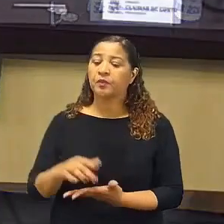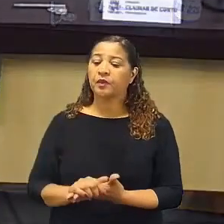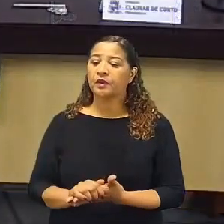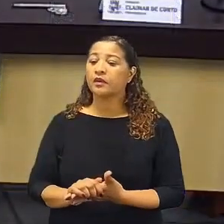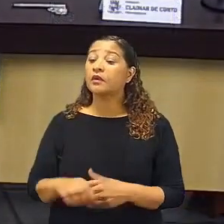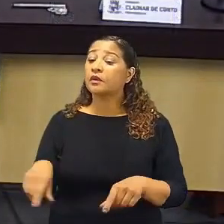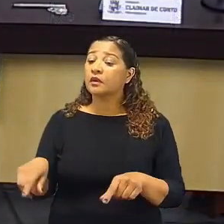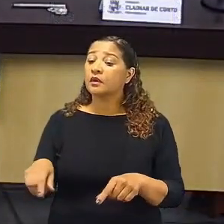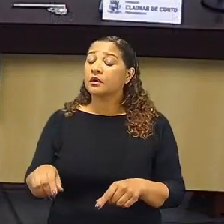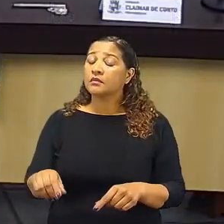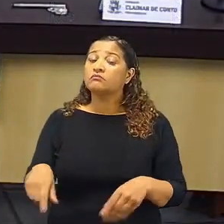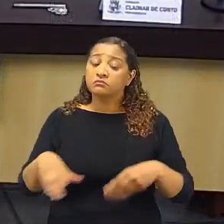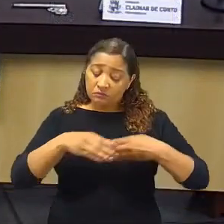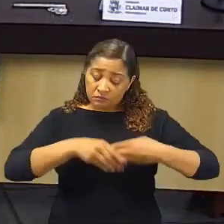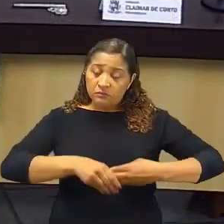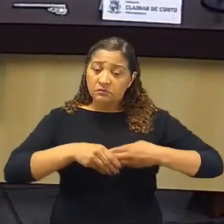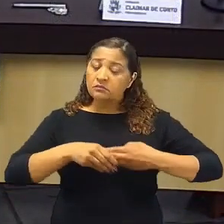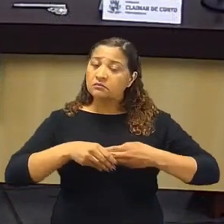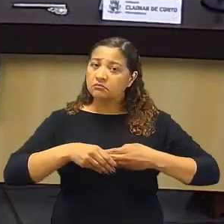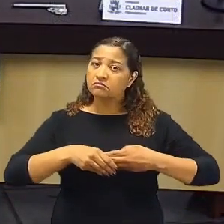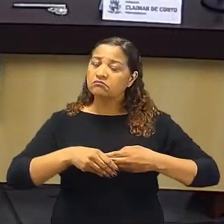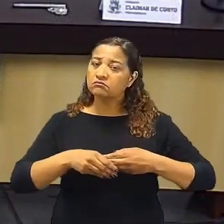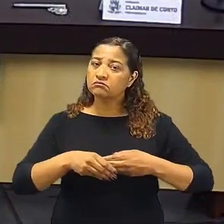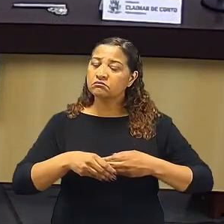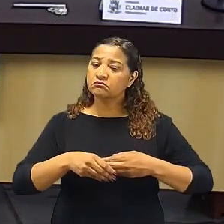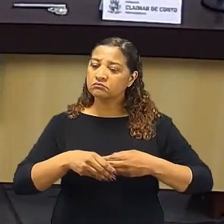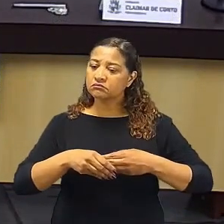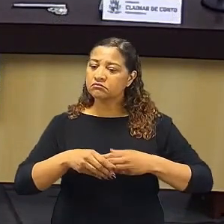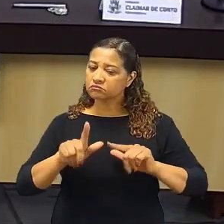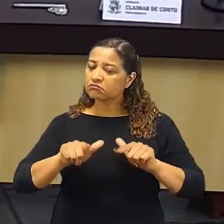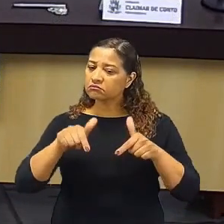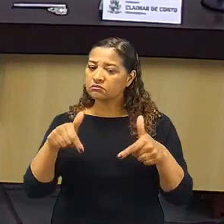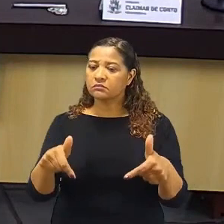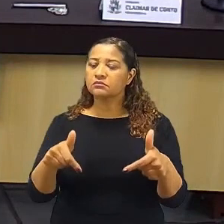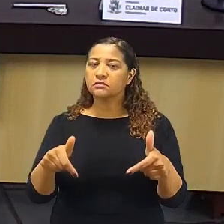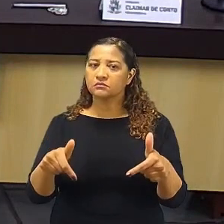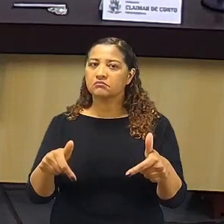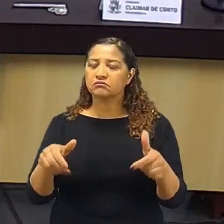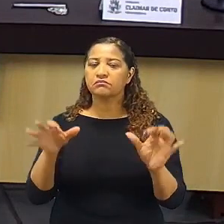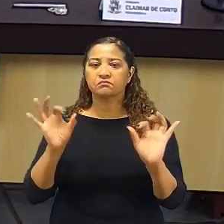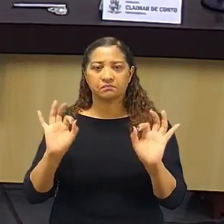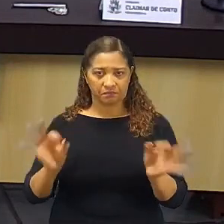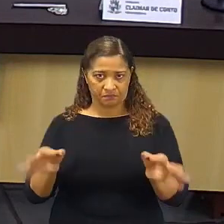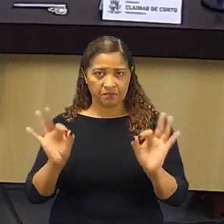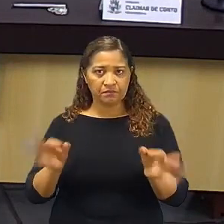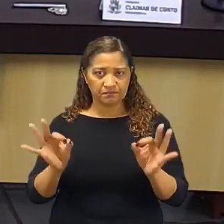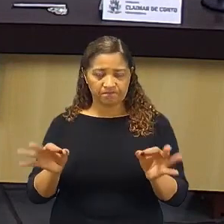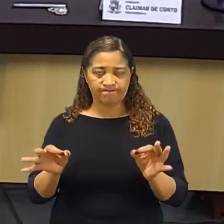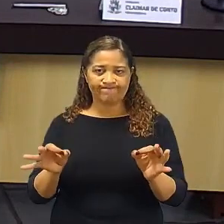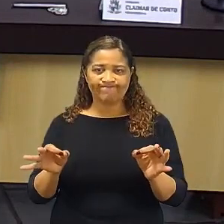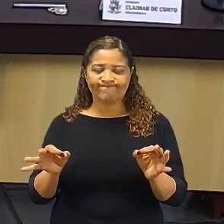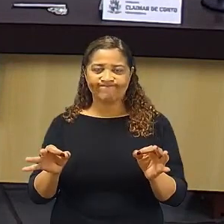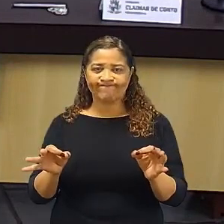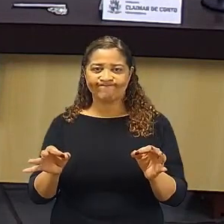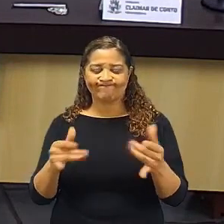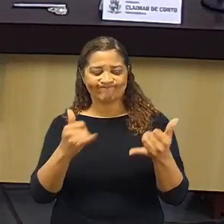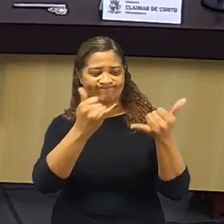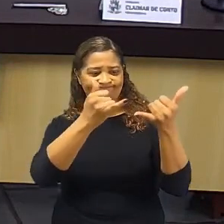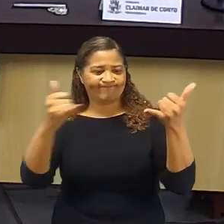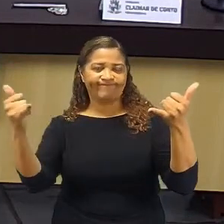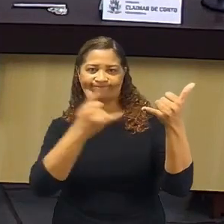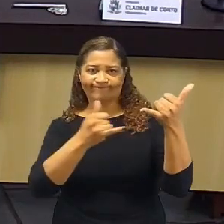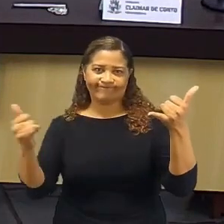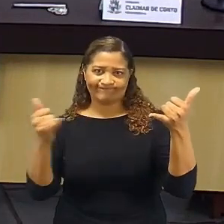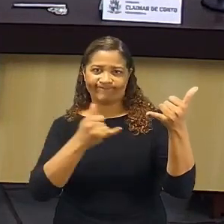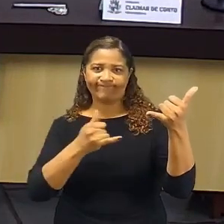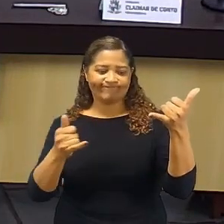Parabéns pela iniciativa. De fato, é uma vergonha a situação em que se encontra essa